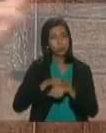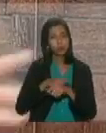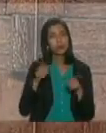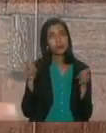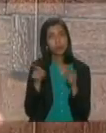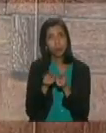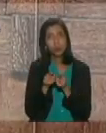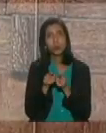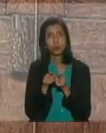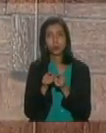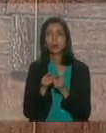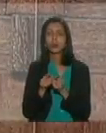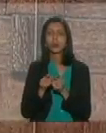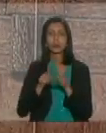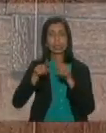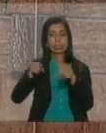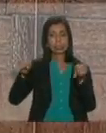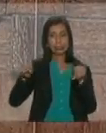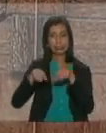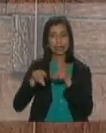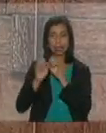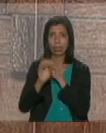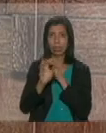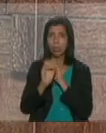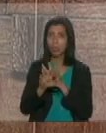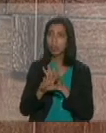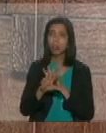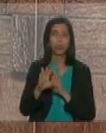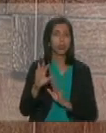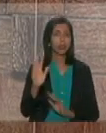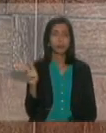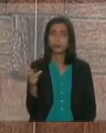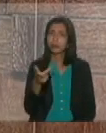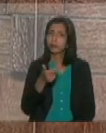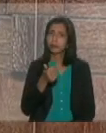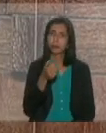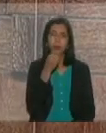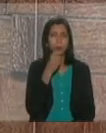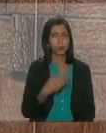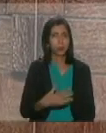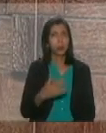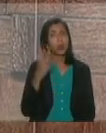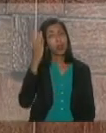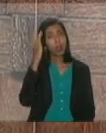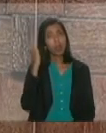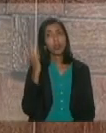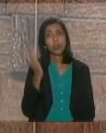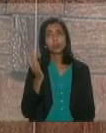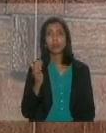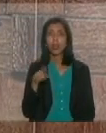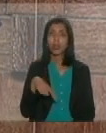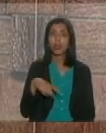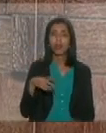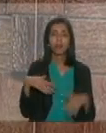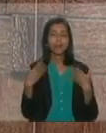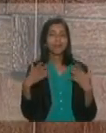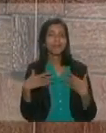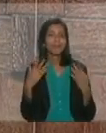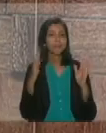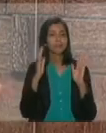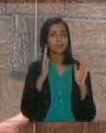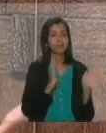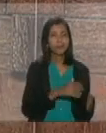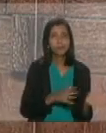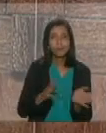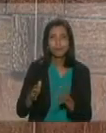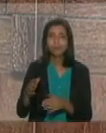que por um período curto, né? E dentro de uma sala de aula, realmente incrível, né? Assim, acho que é isso, a